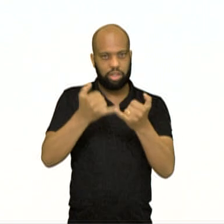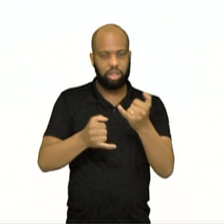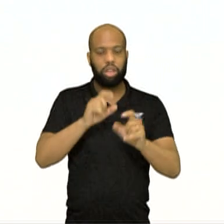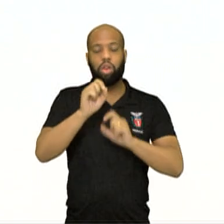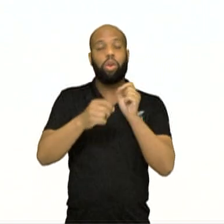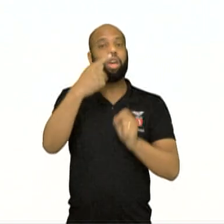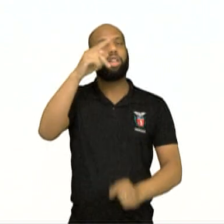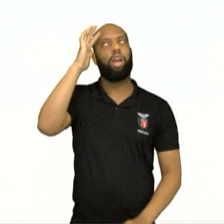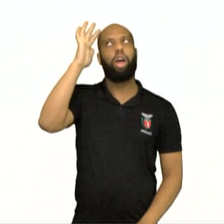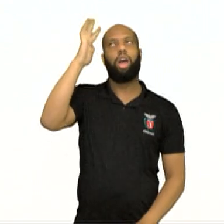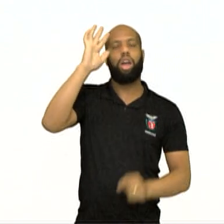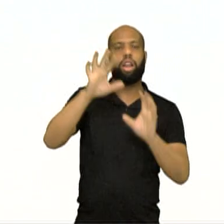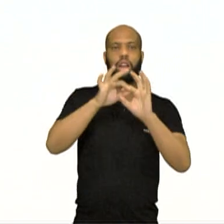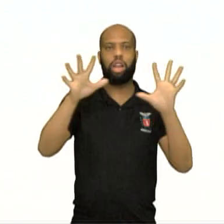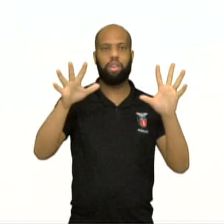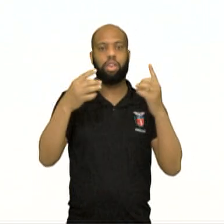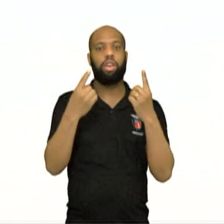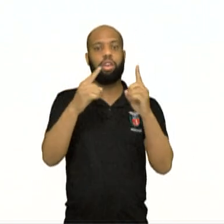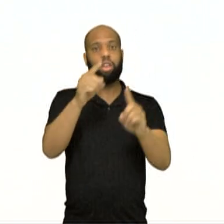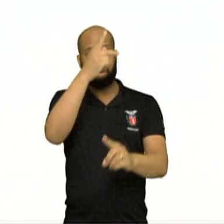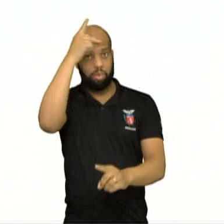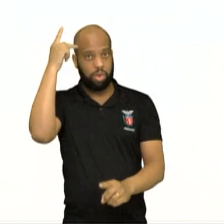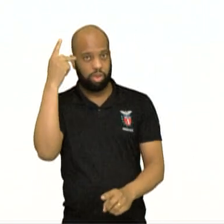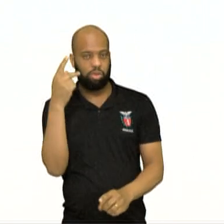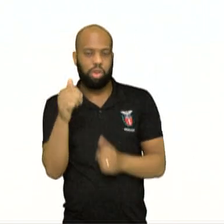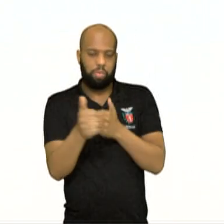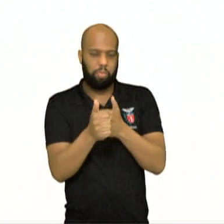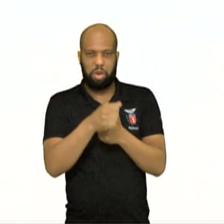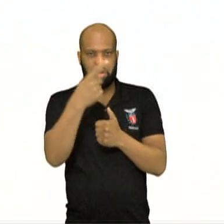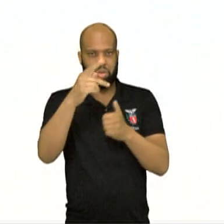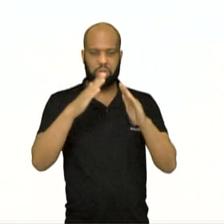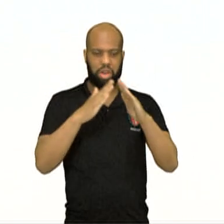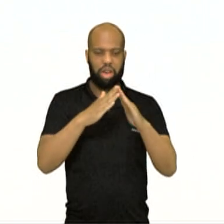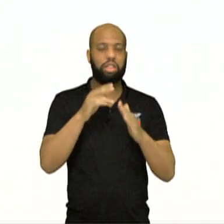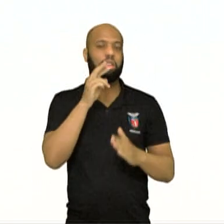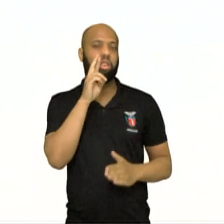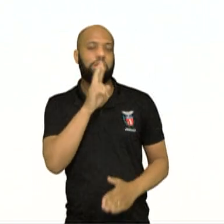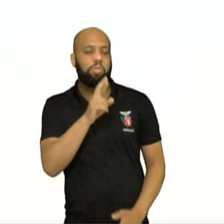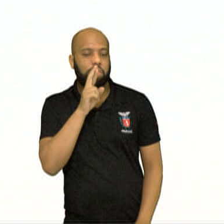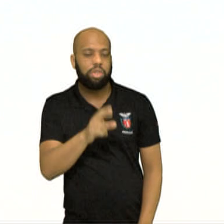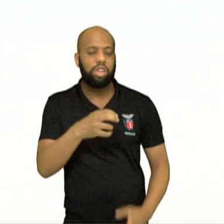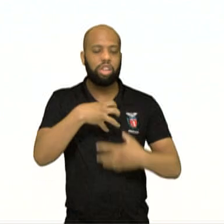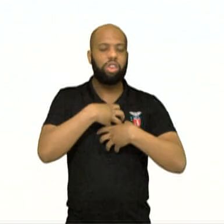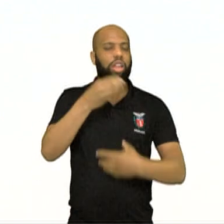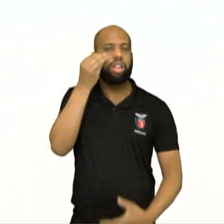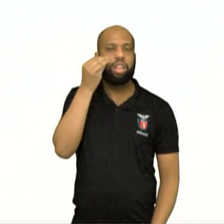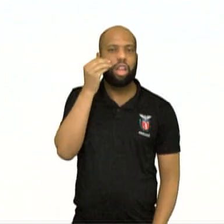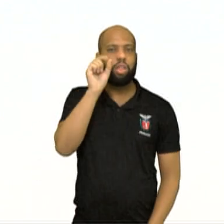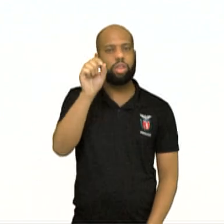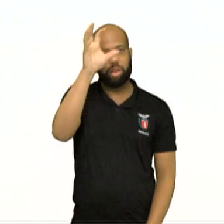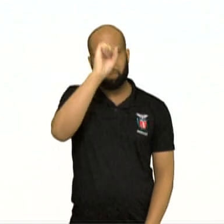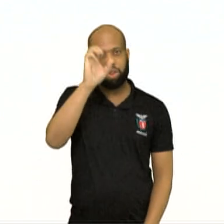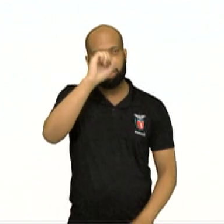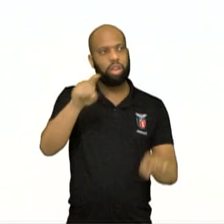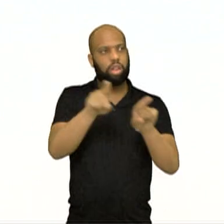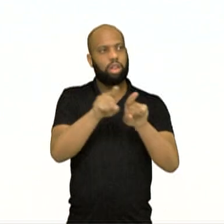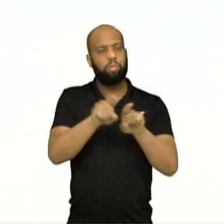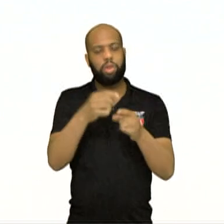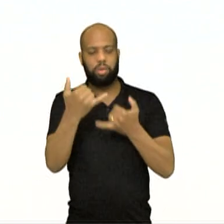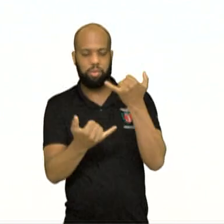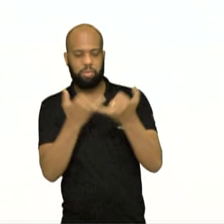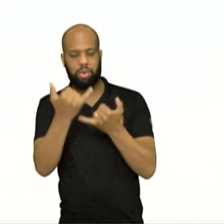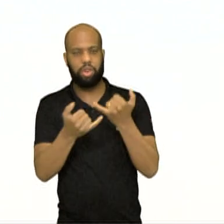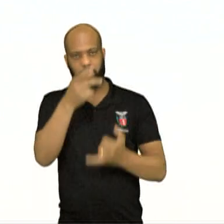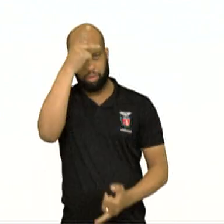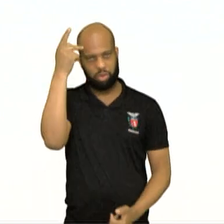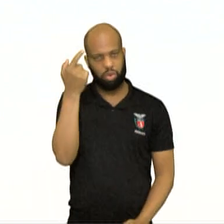a sua imaginação permitir, desafie alguém à sua volta para resolver. Assim você testa os seus conhecimentos e brinca